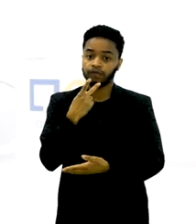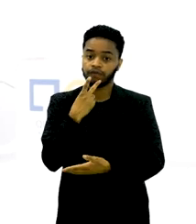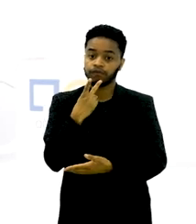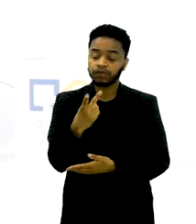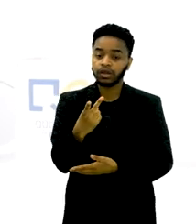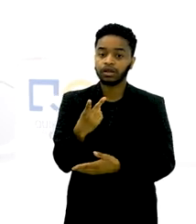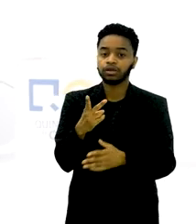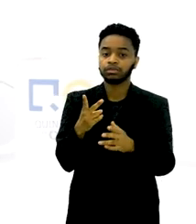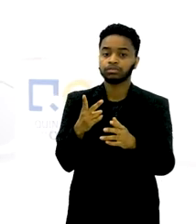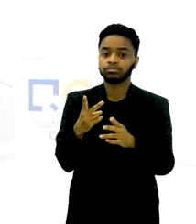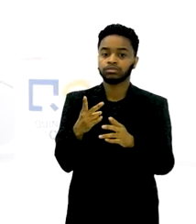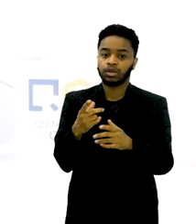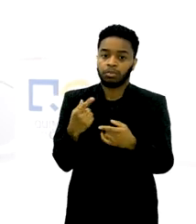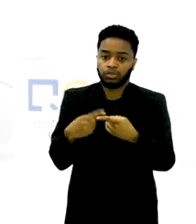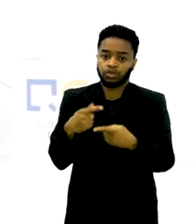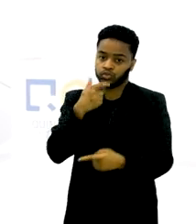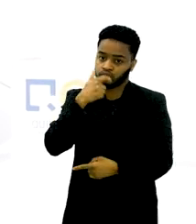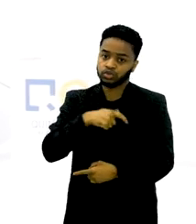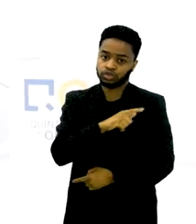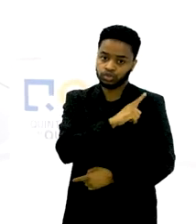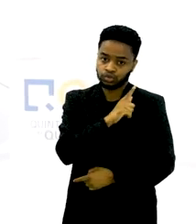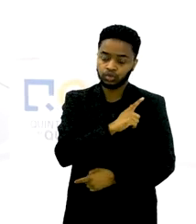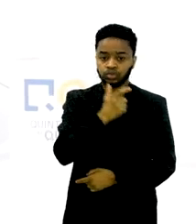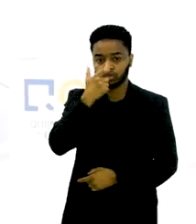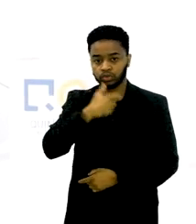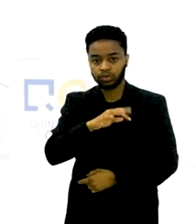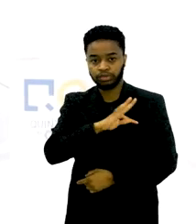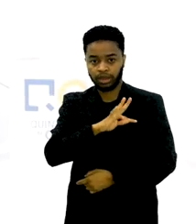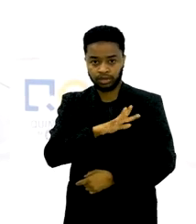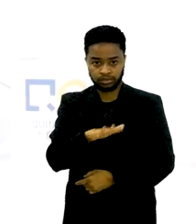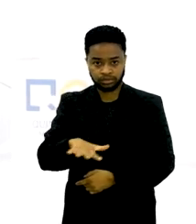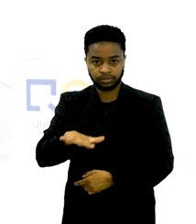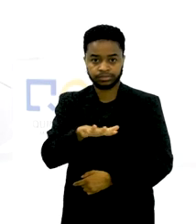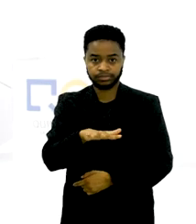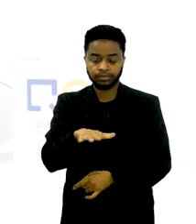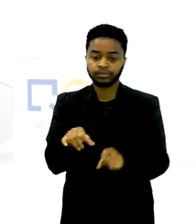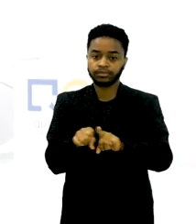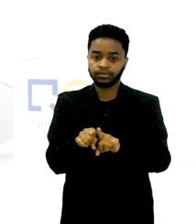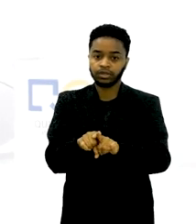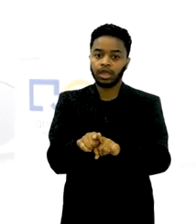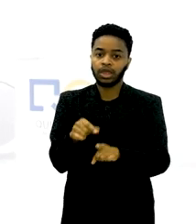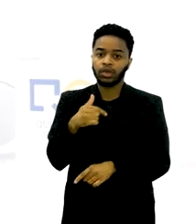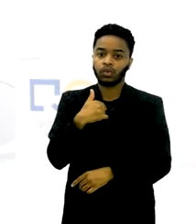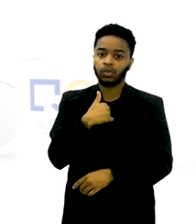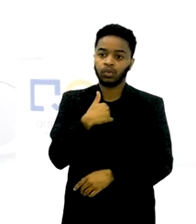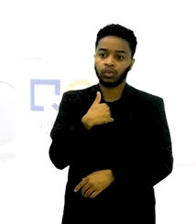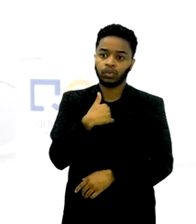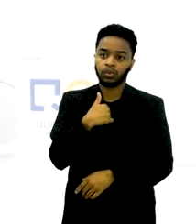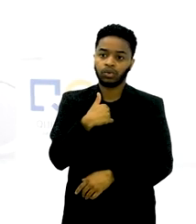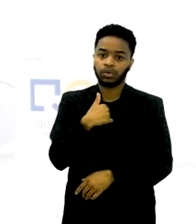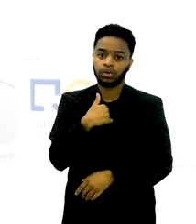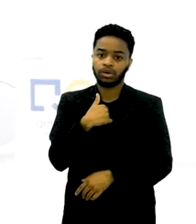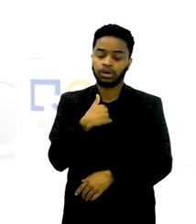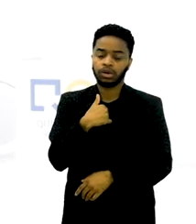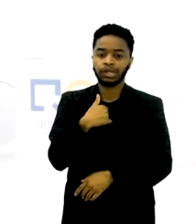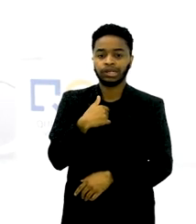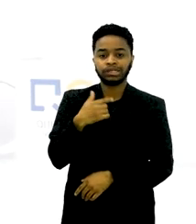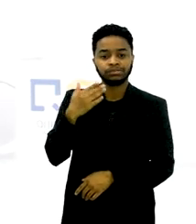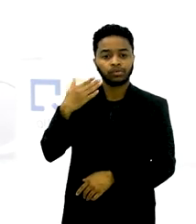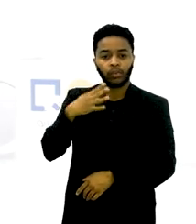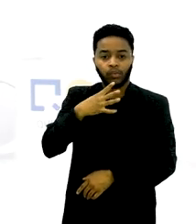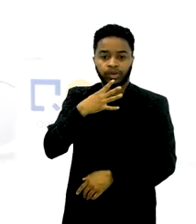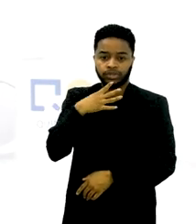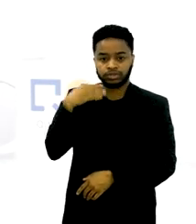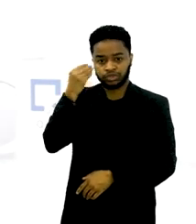falando do lado enquanto gestora quanto técnica profissional dessa área enquanto detentora uma pessoa que